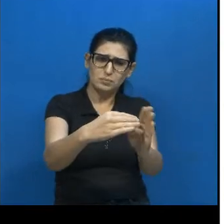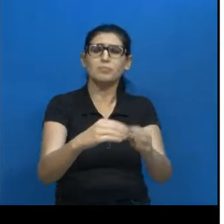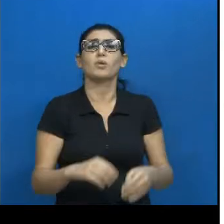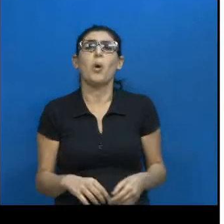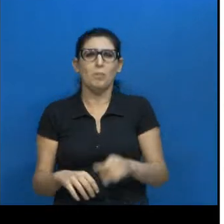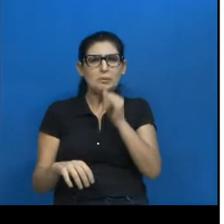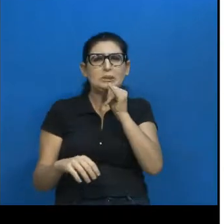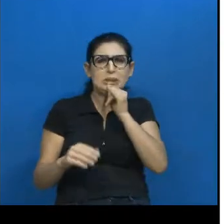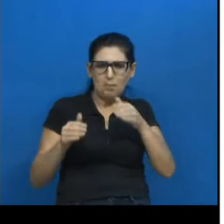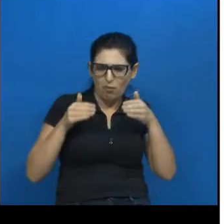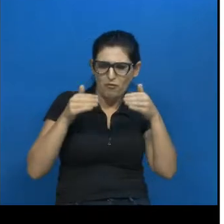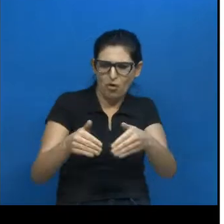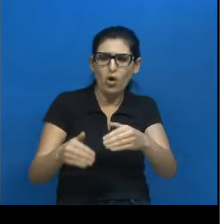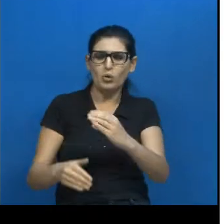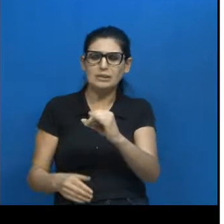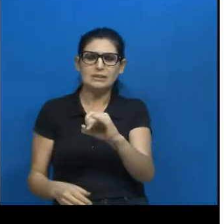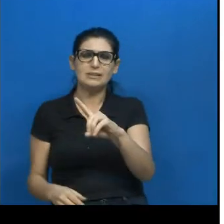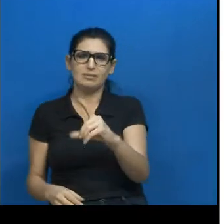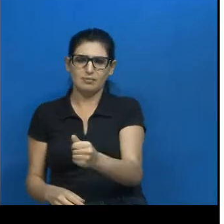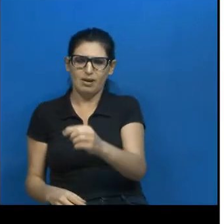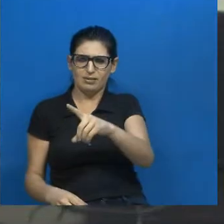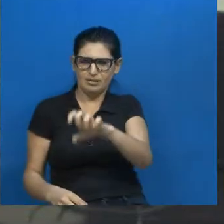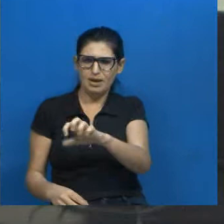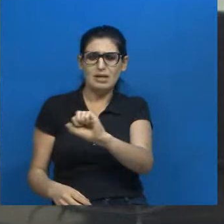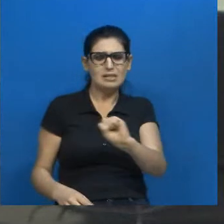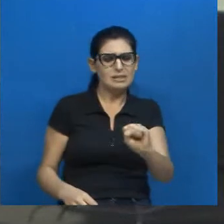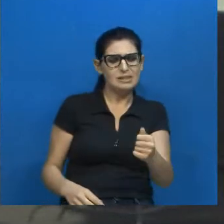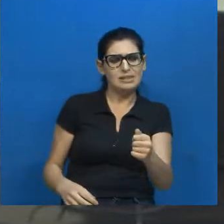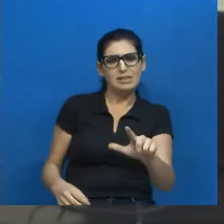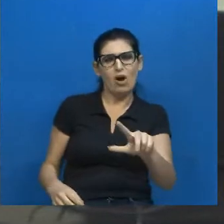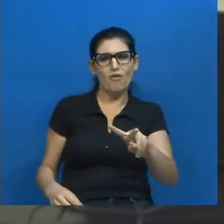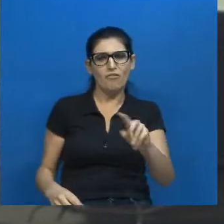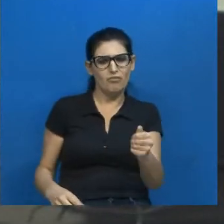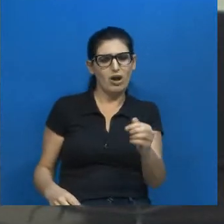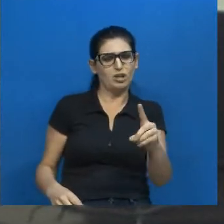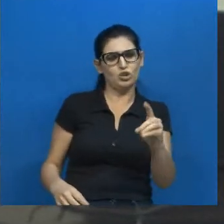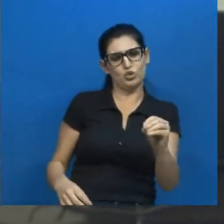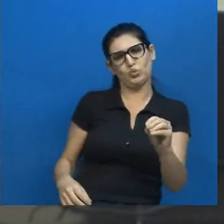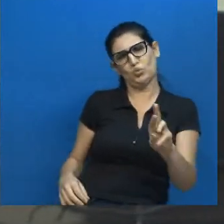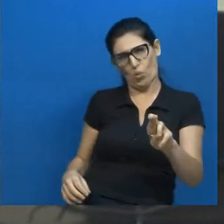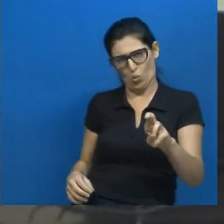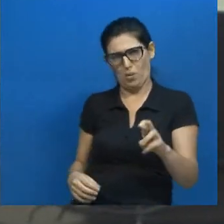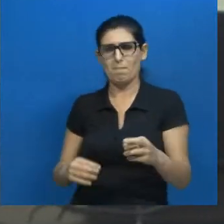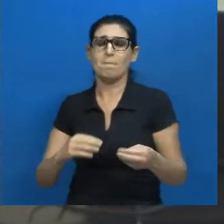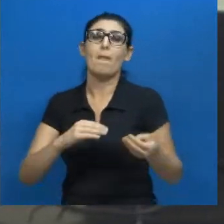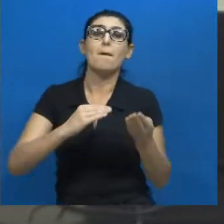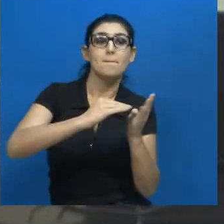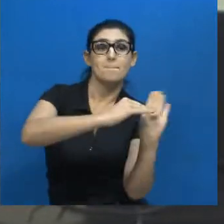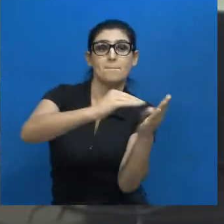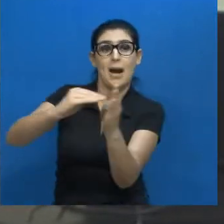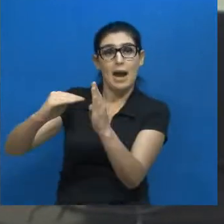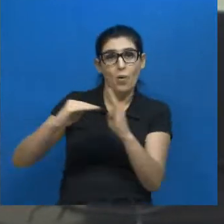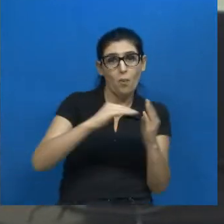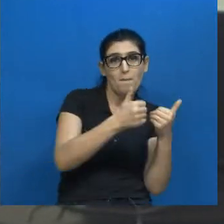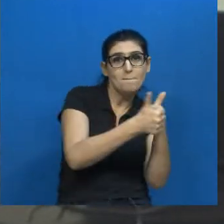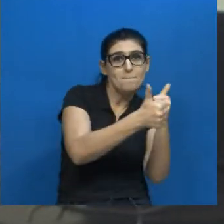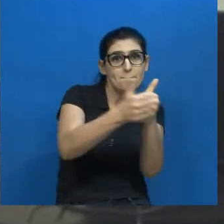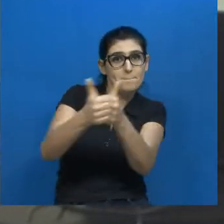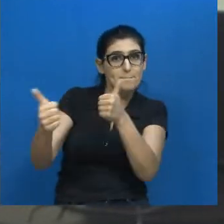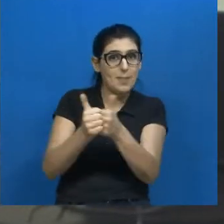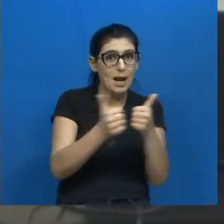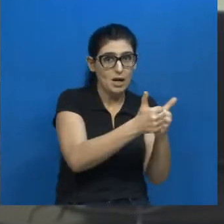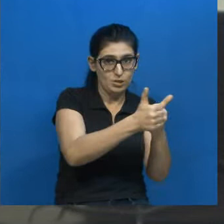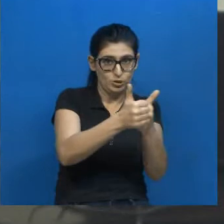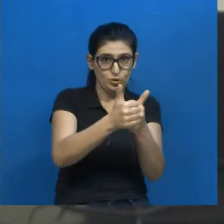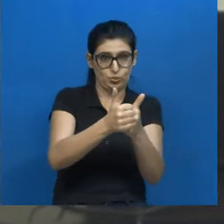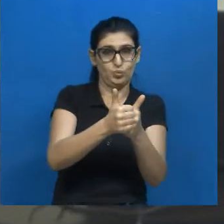Salvador. Aqui é Cidade de Salvador, é o passageiro lá da Cidade de Salvador e dos bairros que estão ali no entorno, que estão no